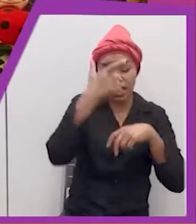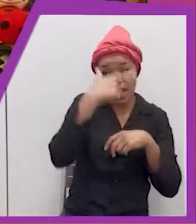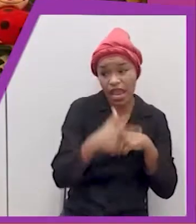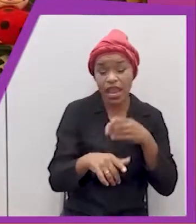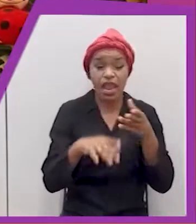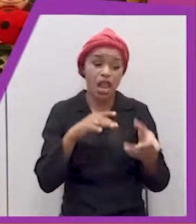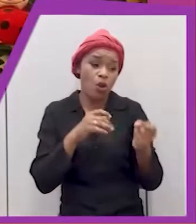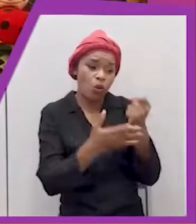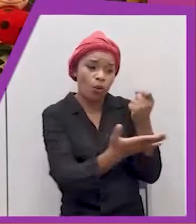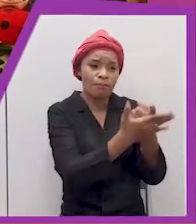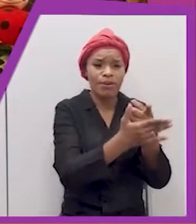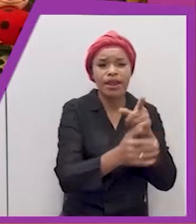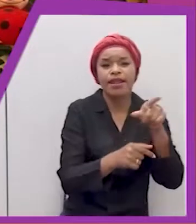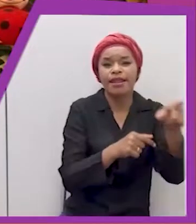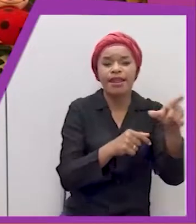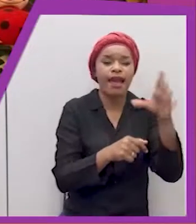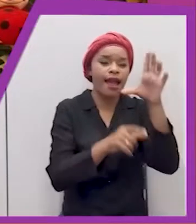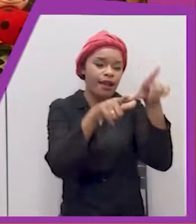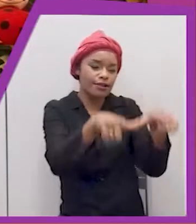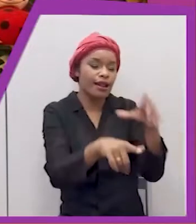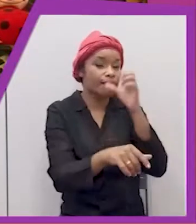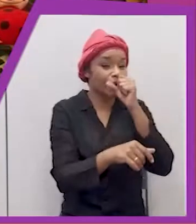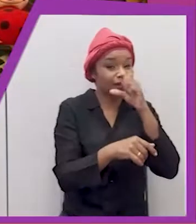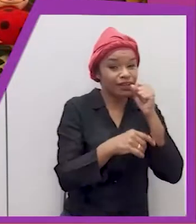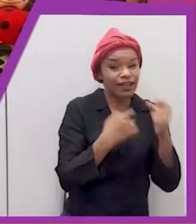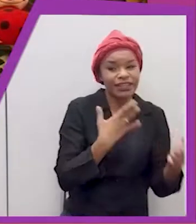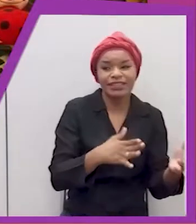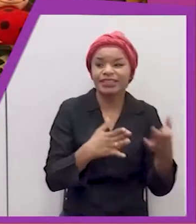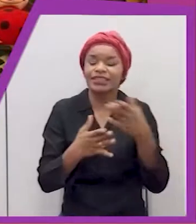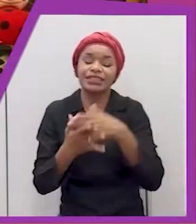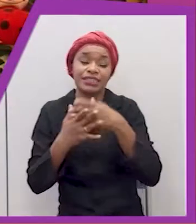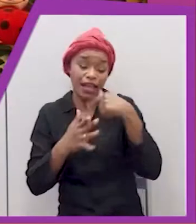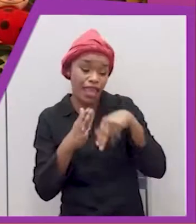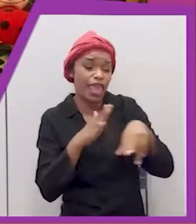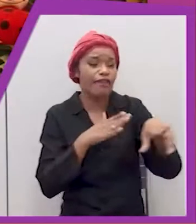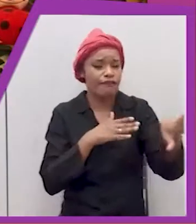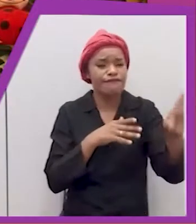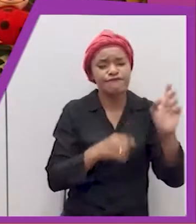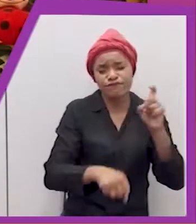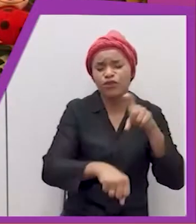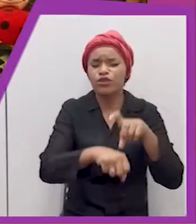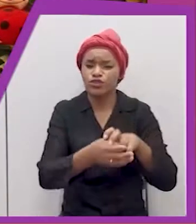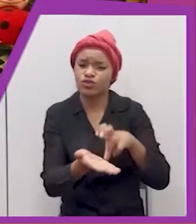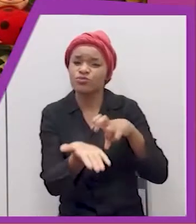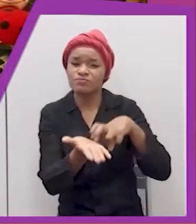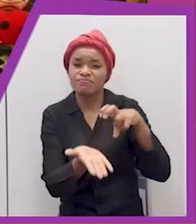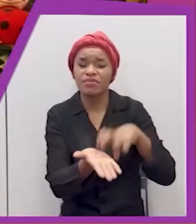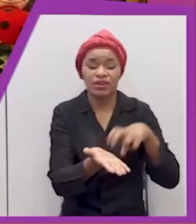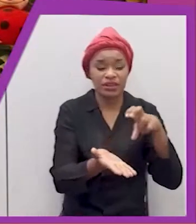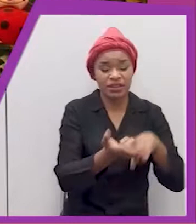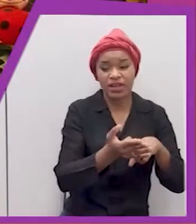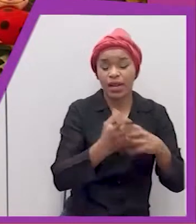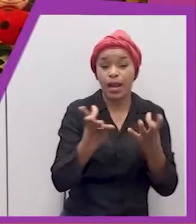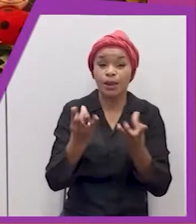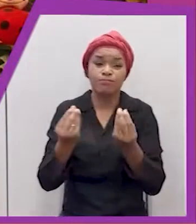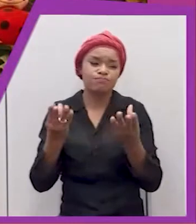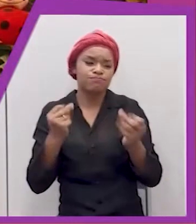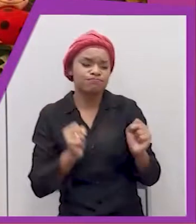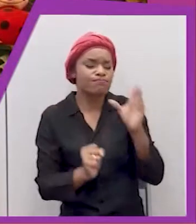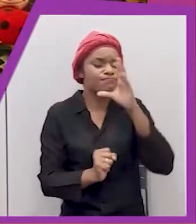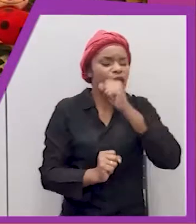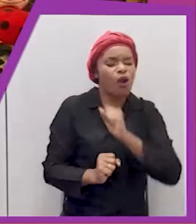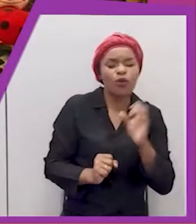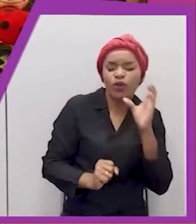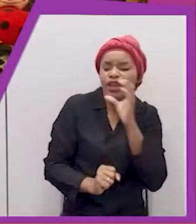cuida pai hoje eu trouxe da padaria por isso eu